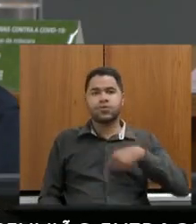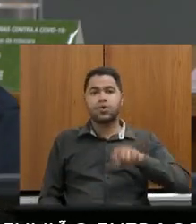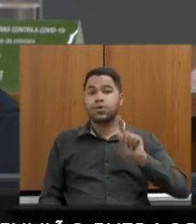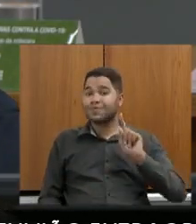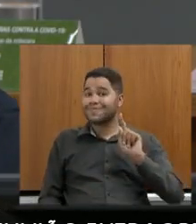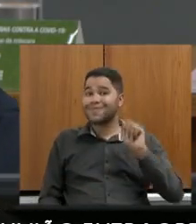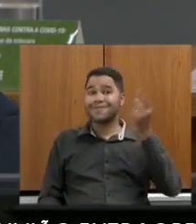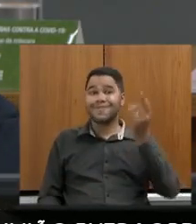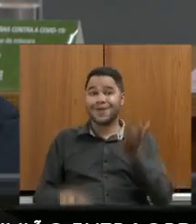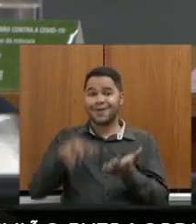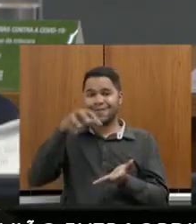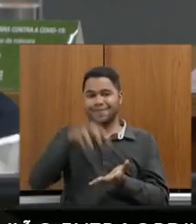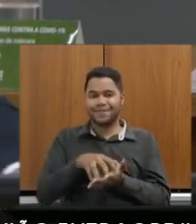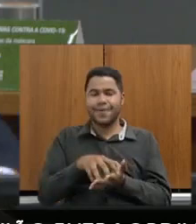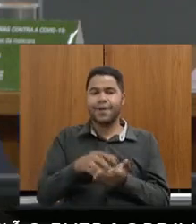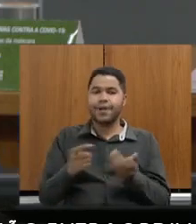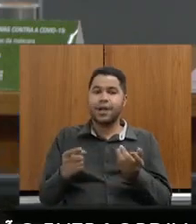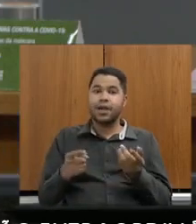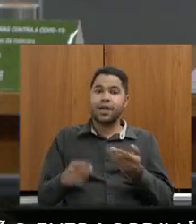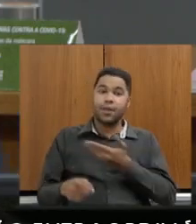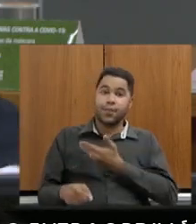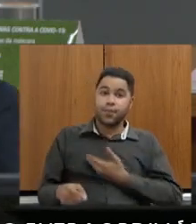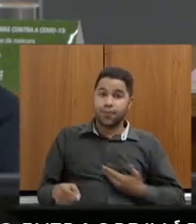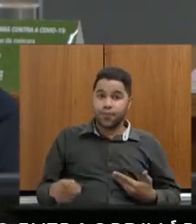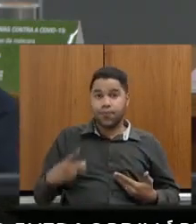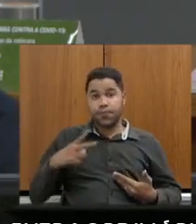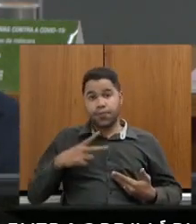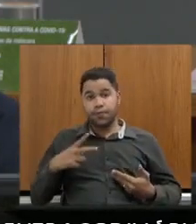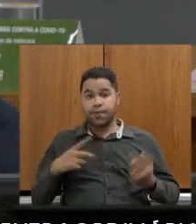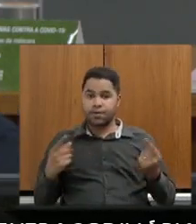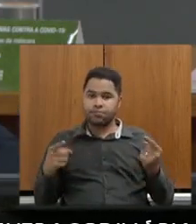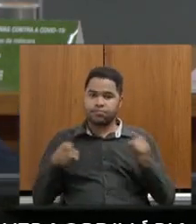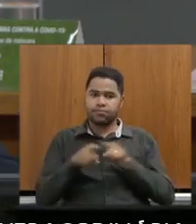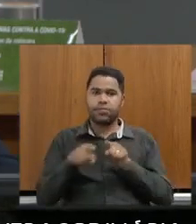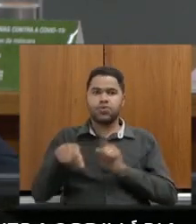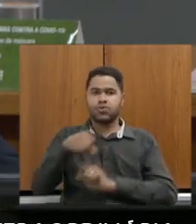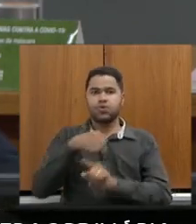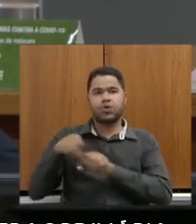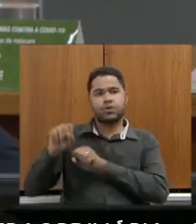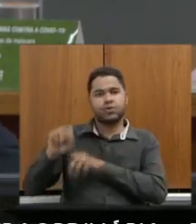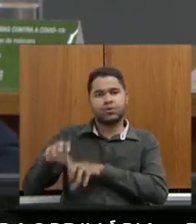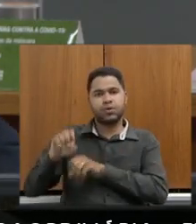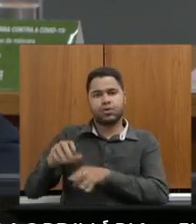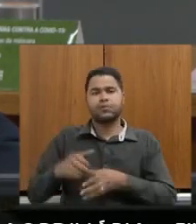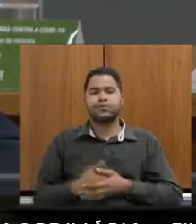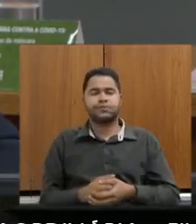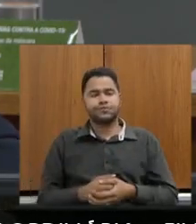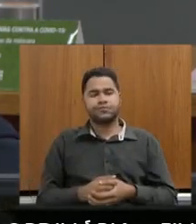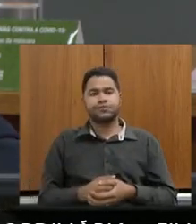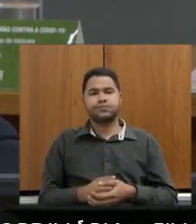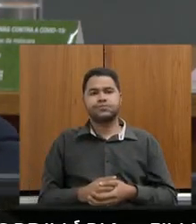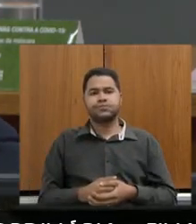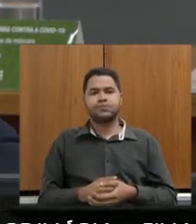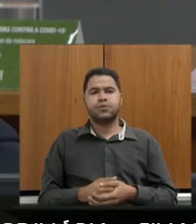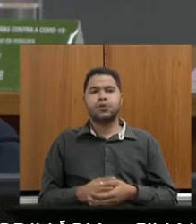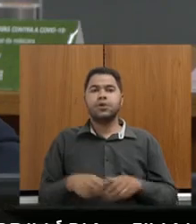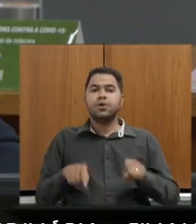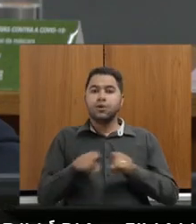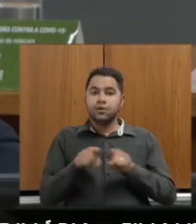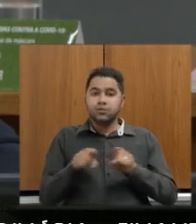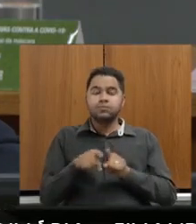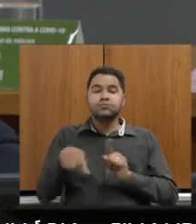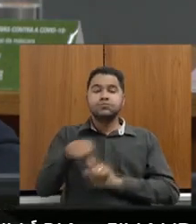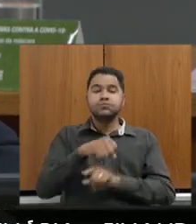primeira unidade a primeira parceria público-privada do sistema socioeducativo pode passar e também não